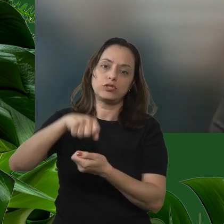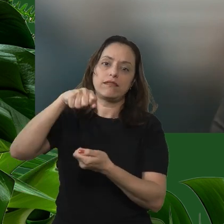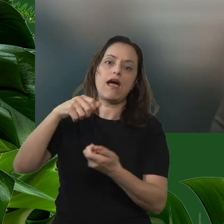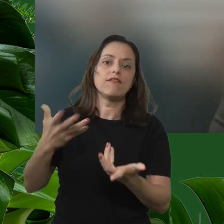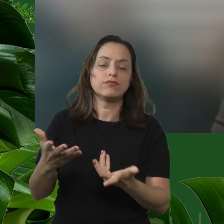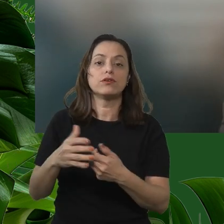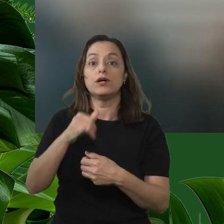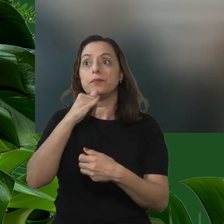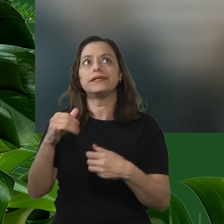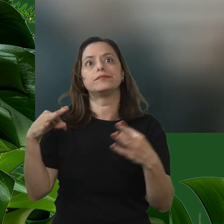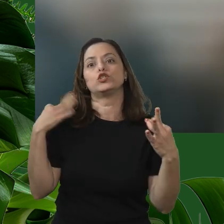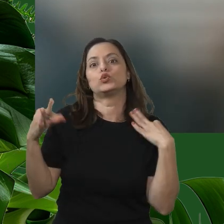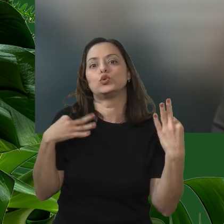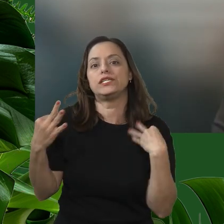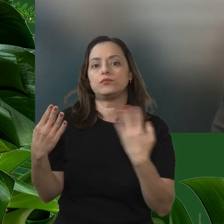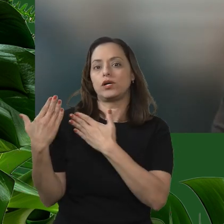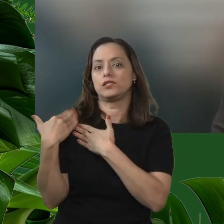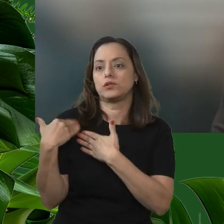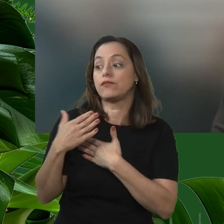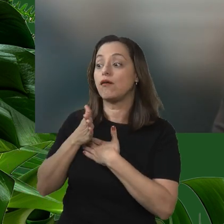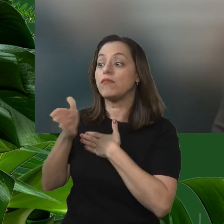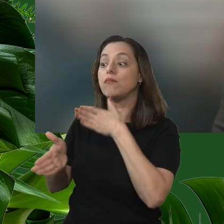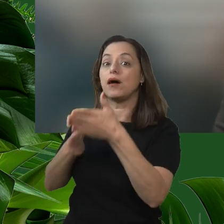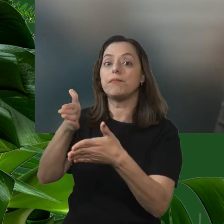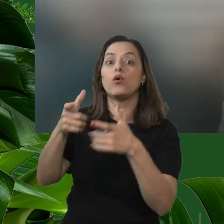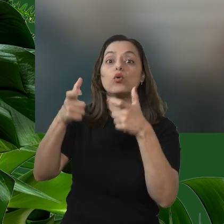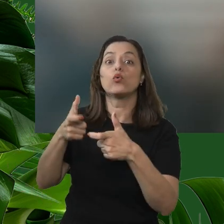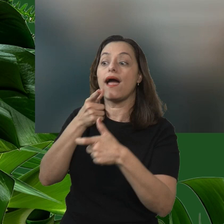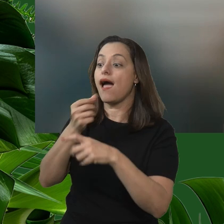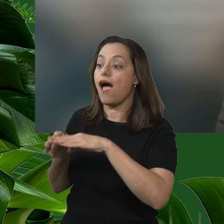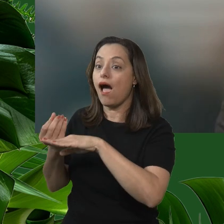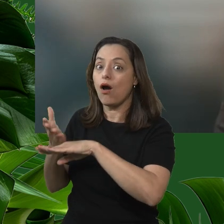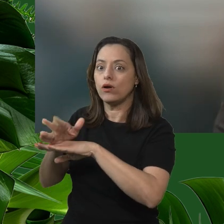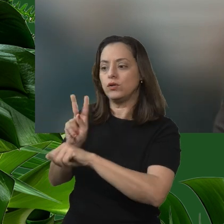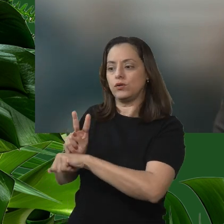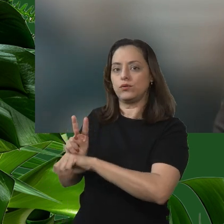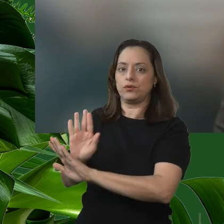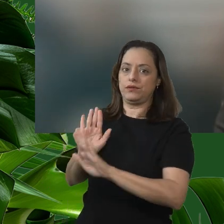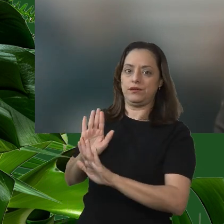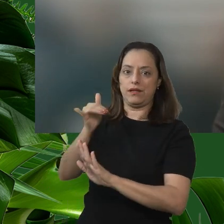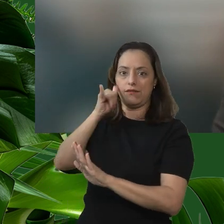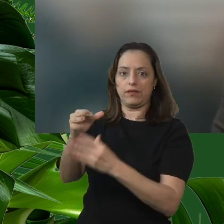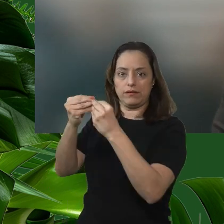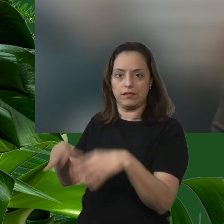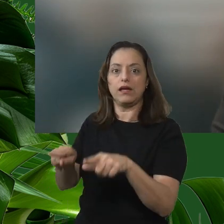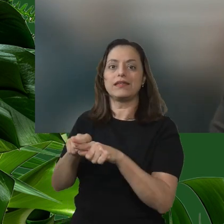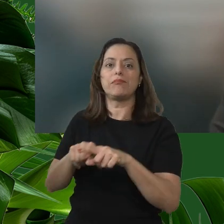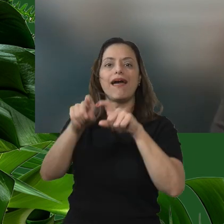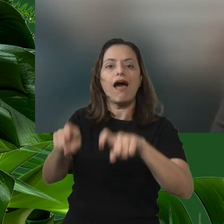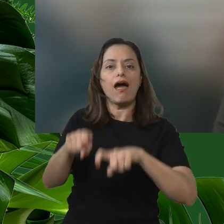por exemplo, o turismo responsável em regiões de mananciais, a produção agrícola responsável e sustentável nessas regiões